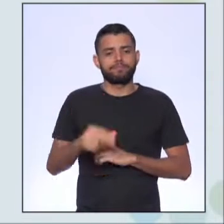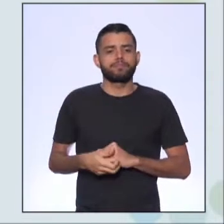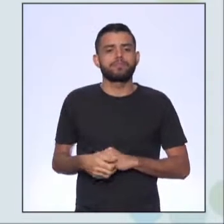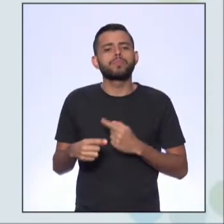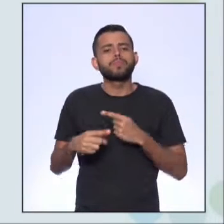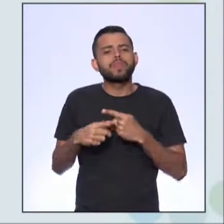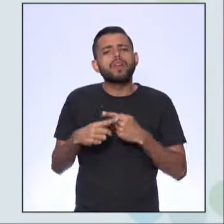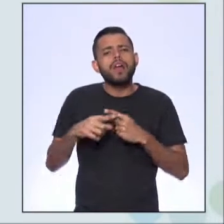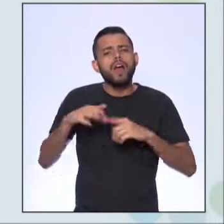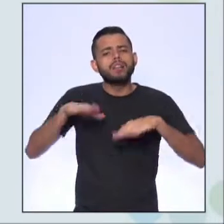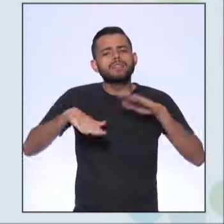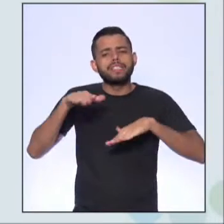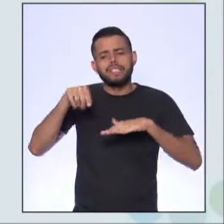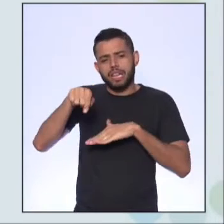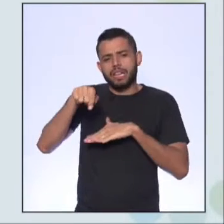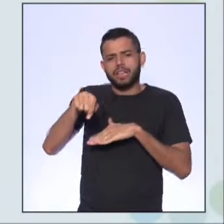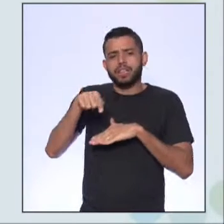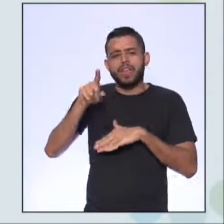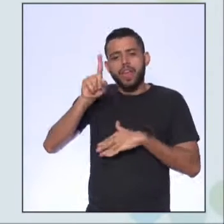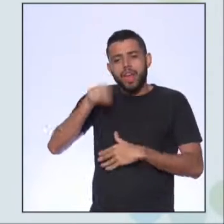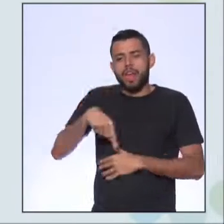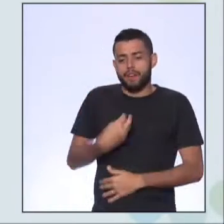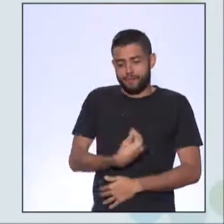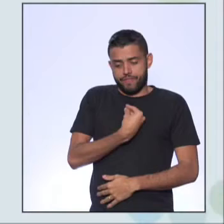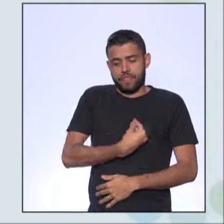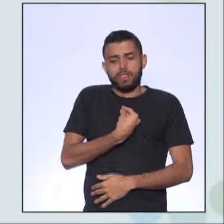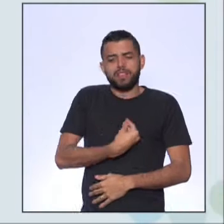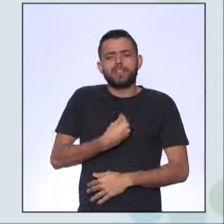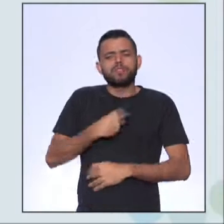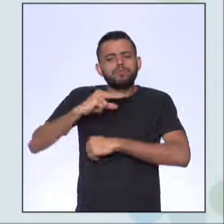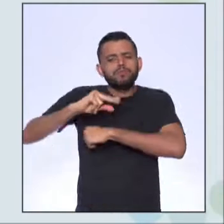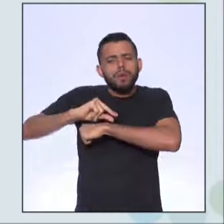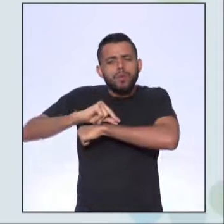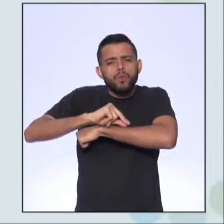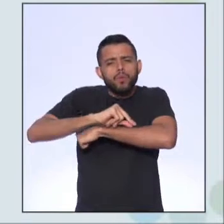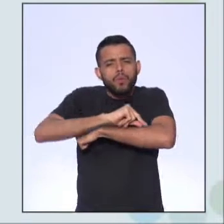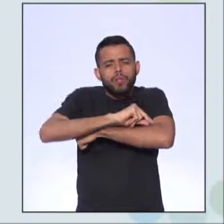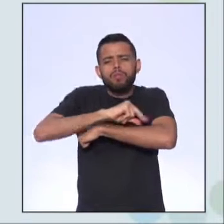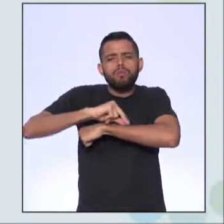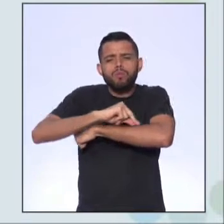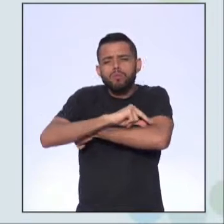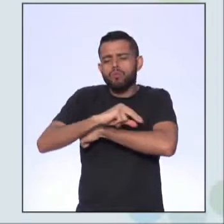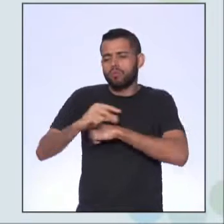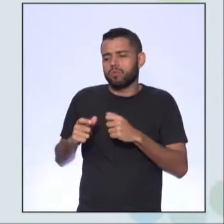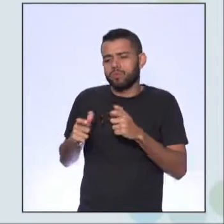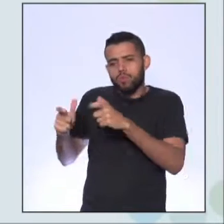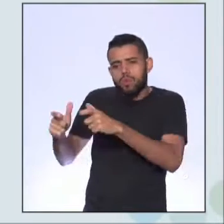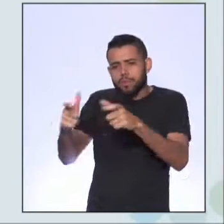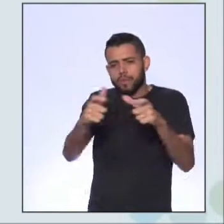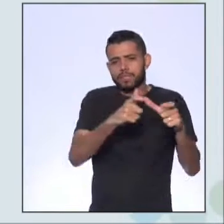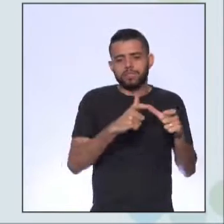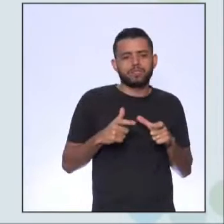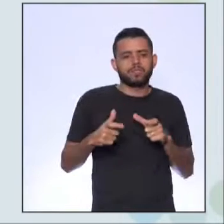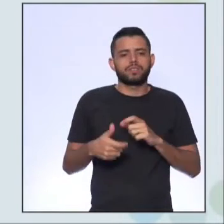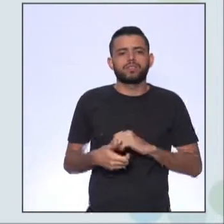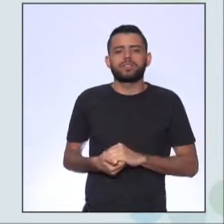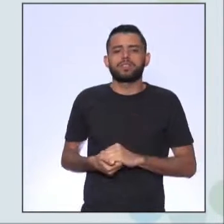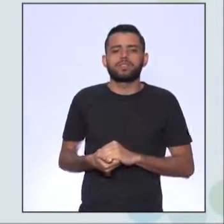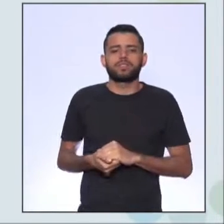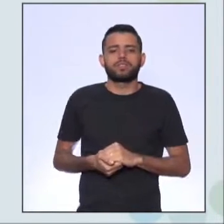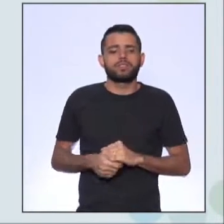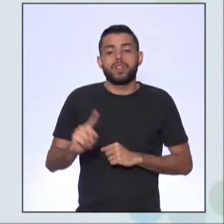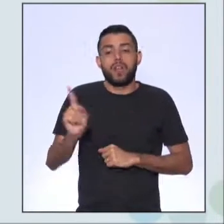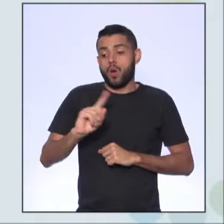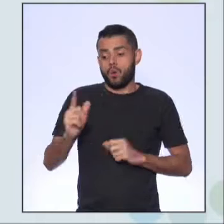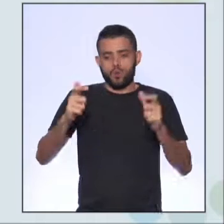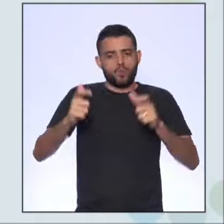Porque nós temos ali a atividade do tamanduá no ambiente. E não os seus habitat, não o